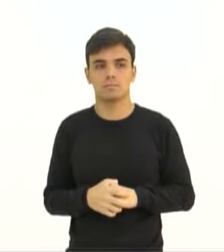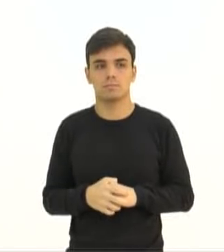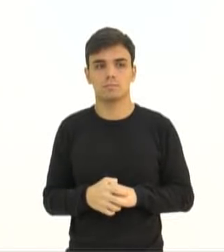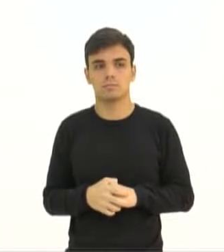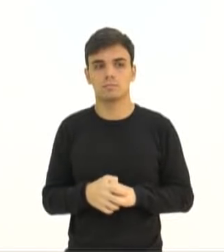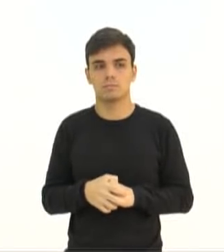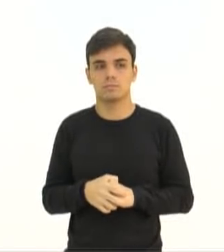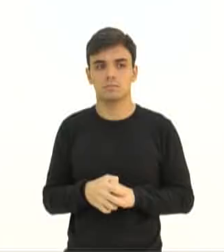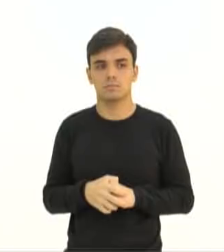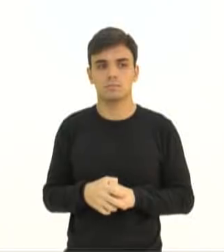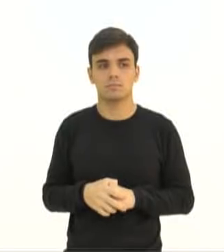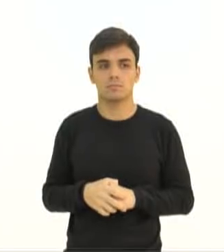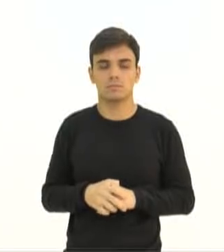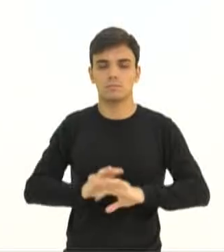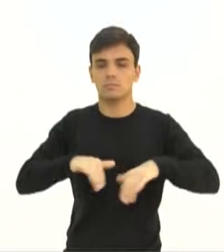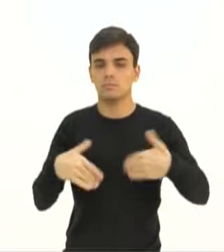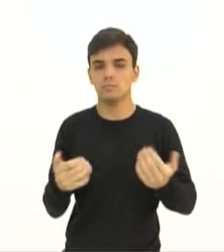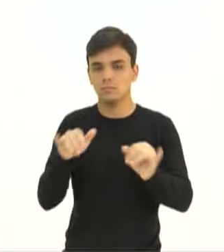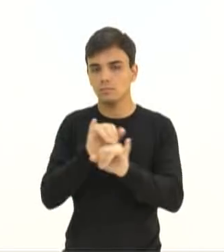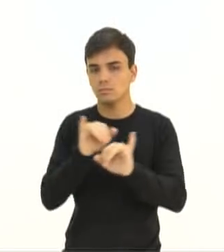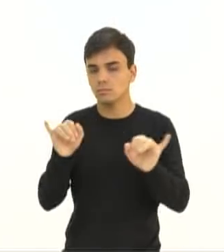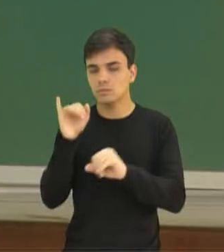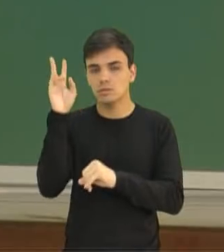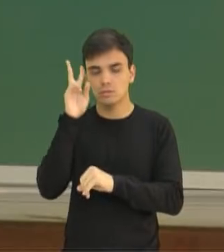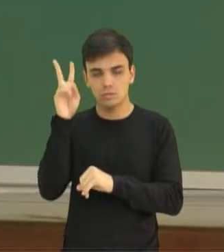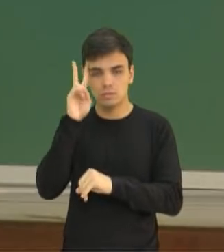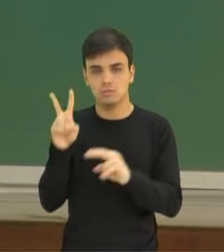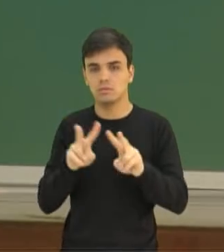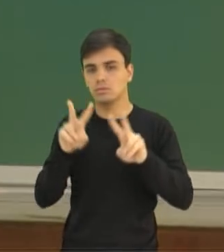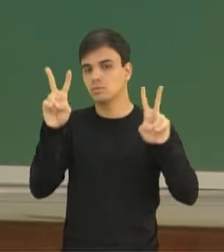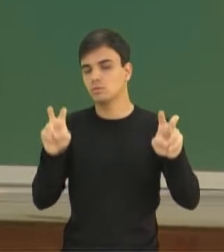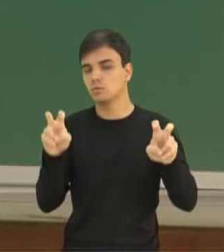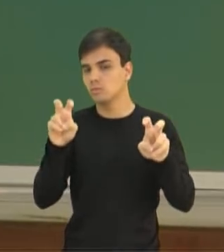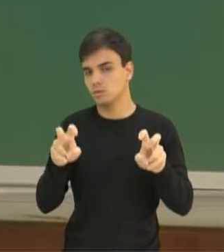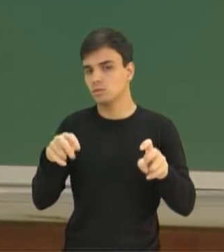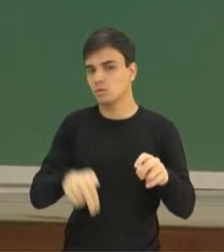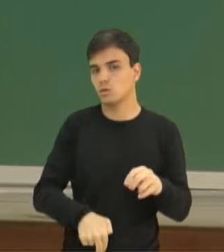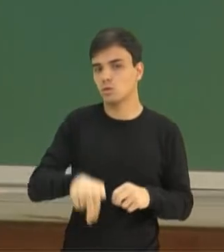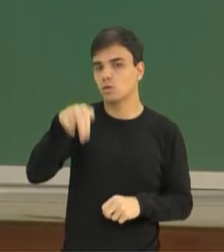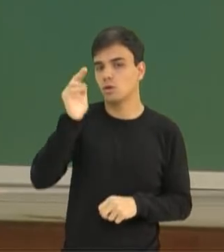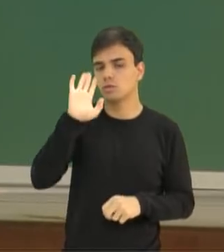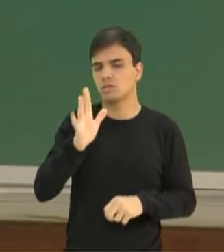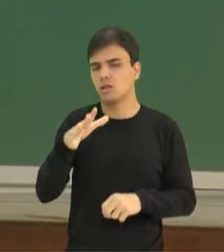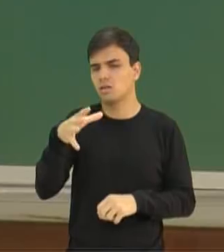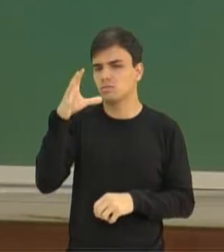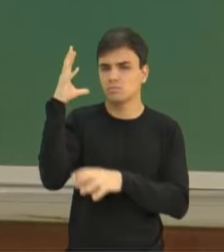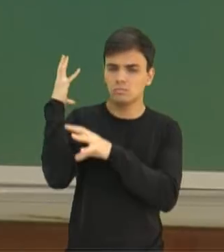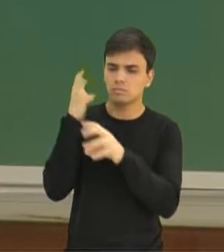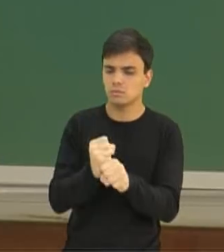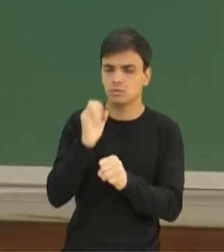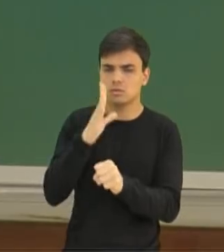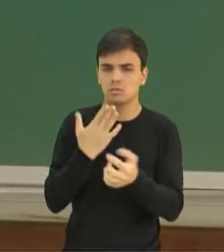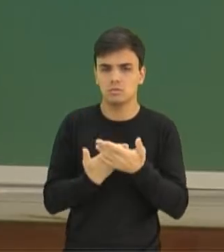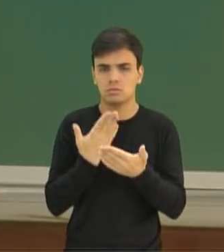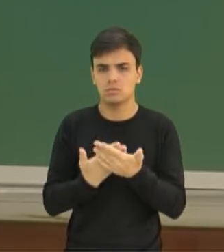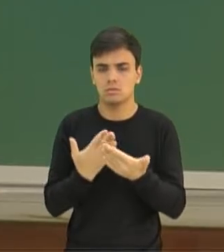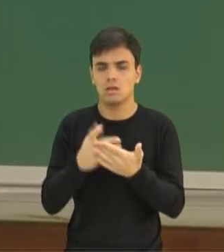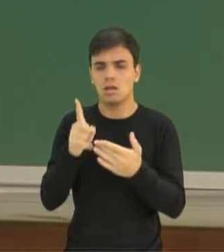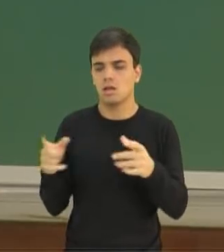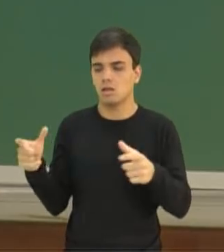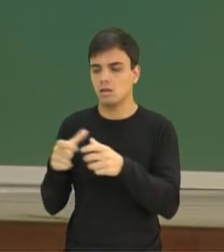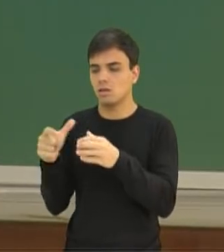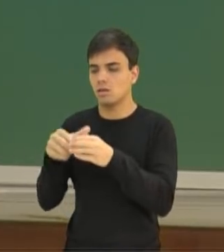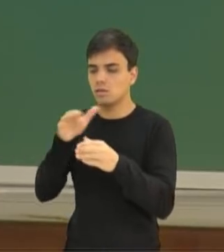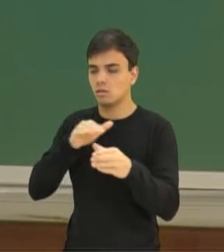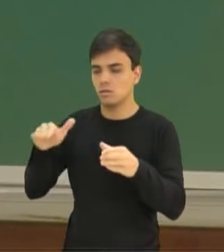Eu até trouxe um lembretezinho sobre a região Norte, como já faz mais tempo que a gente estudou sobre ela. Então, é a maior região do Brasil